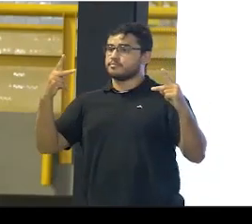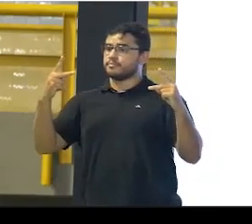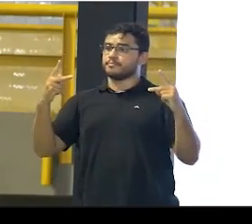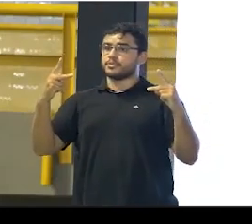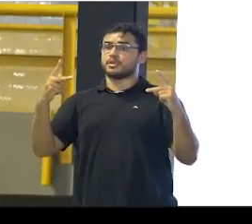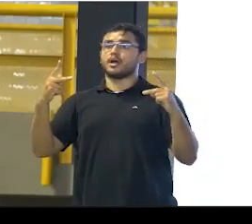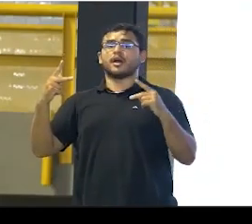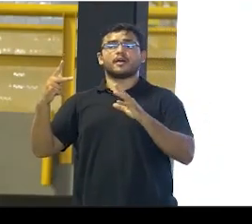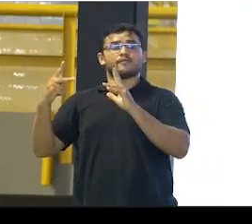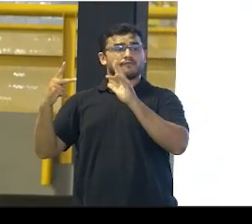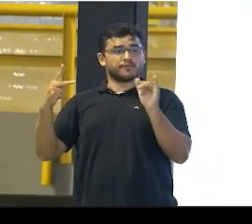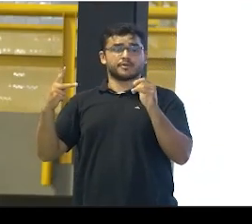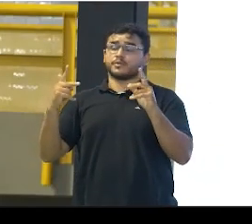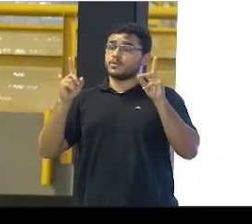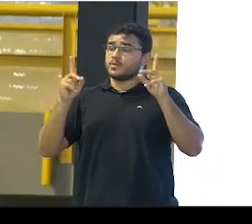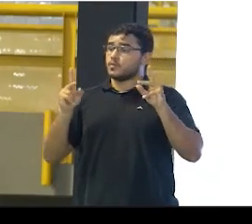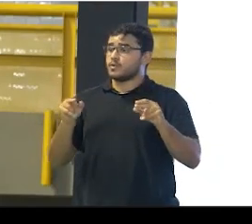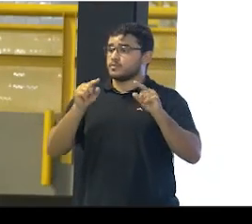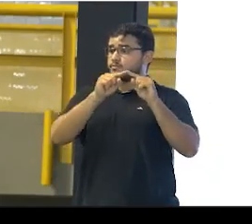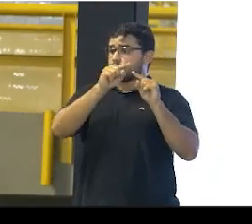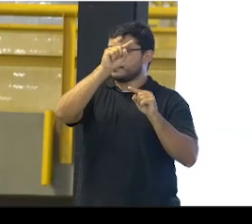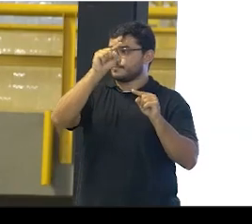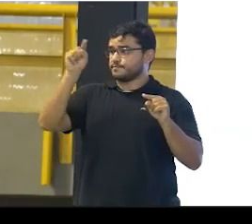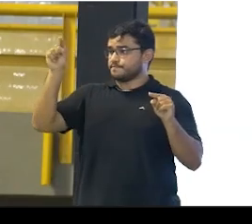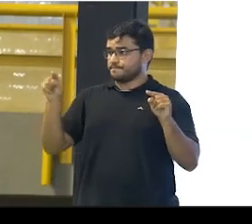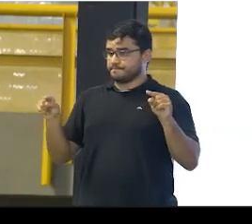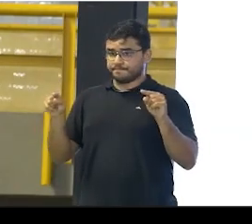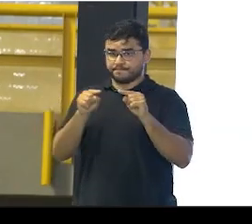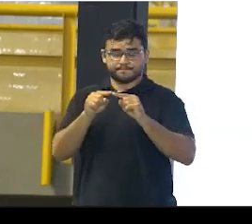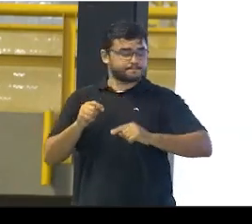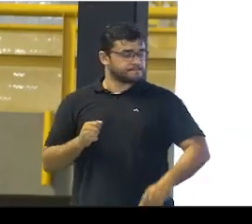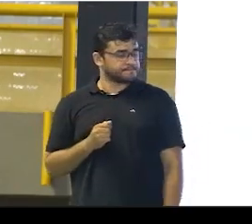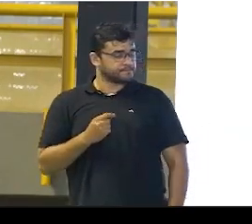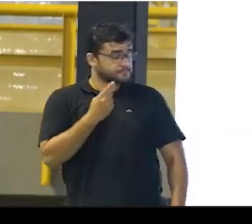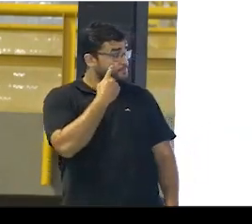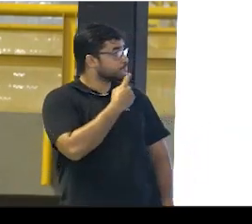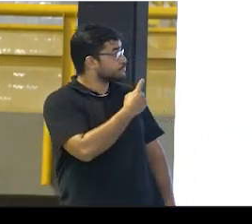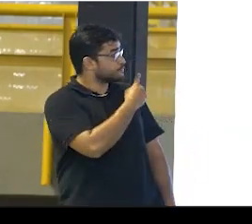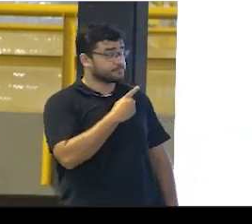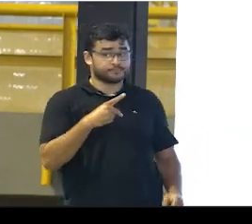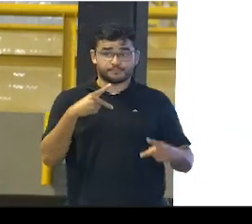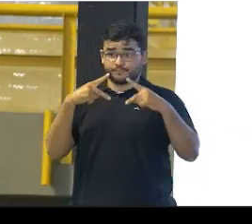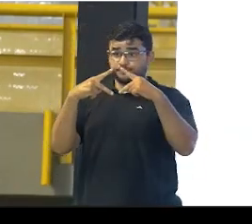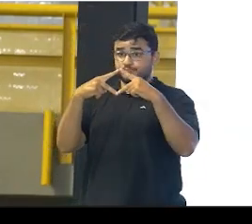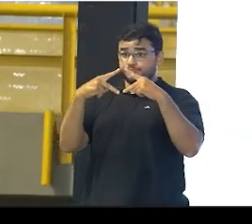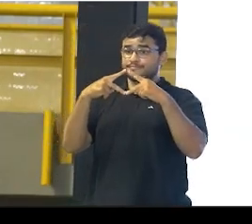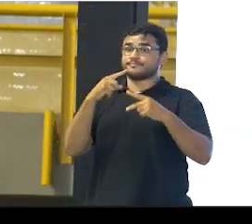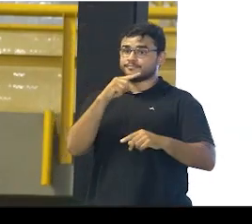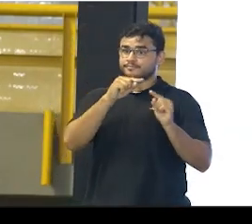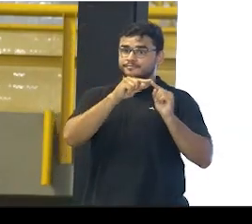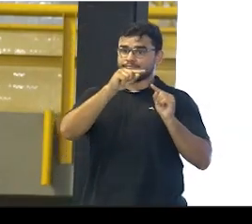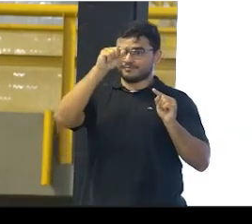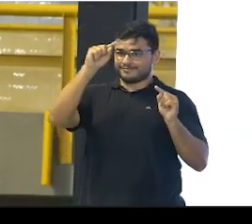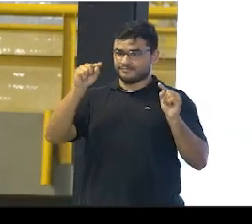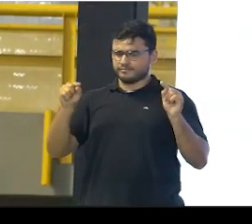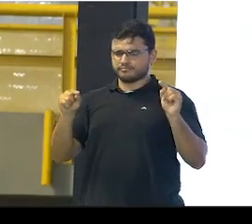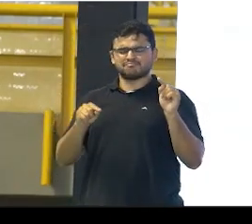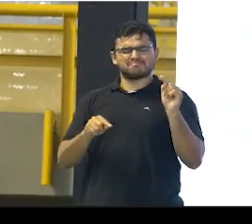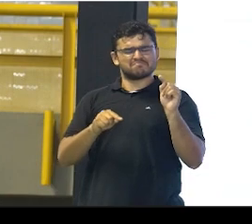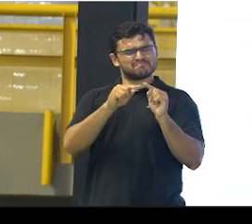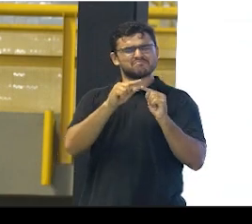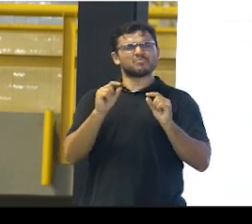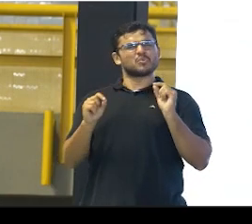metros quadrados. A pessoa, vixi, cara, é grande demais. 20 mil metros quadrados, vixi, rapaz. Aí o outro amigo chega para o